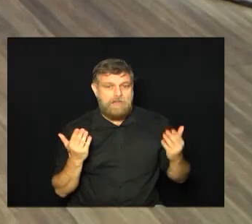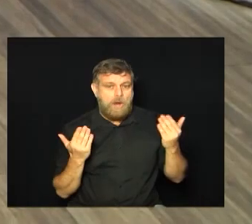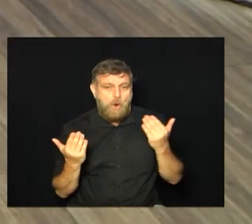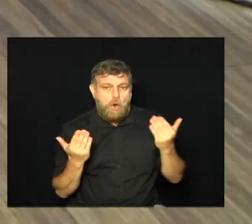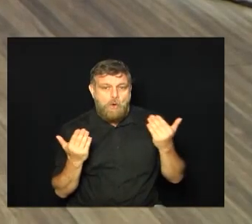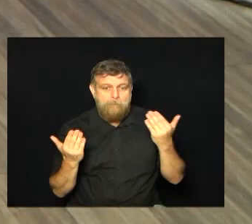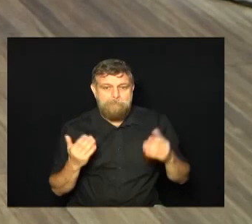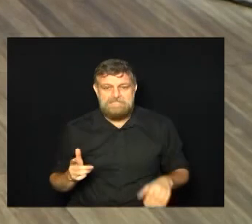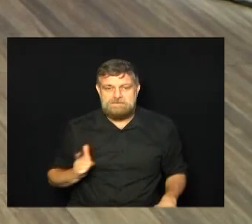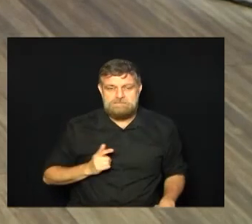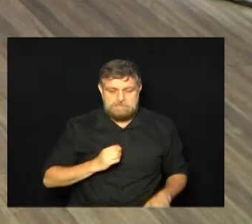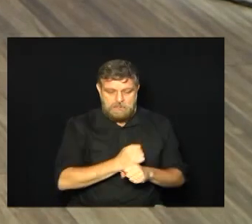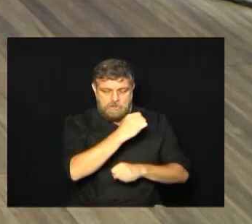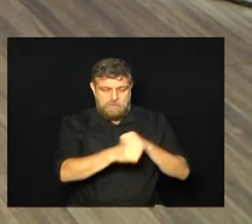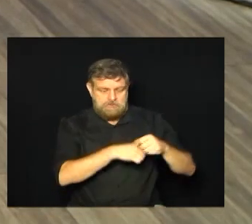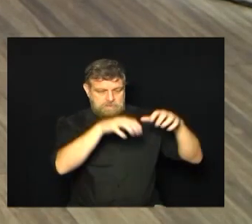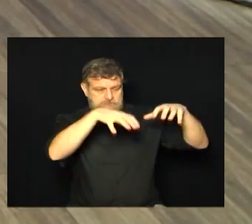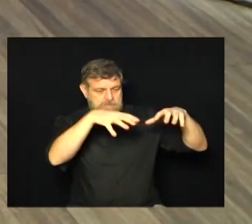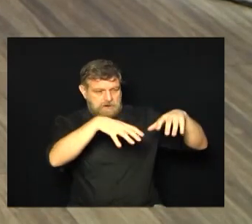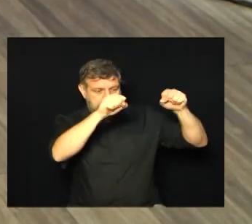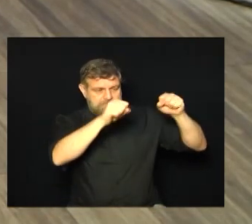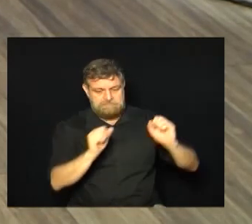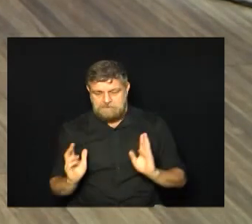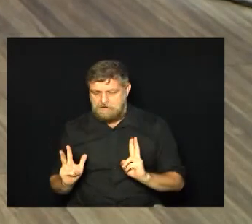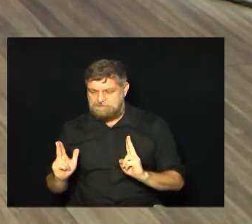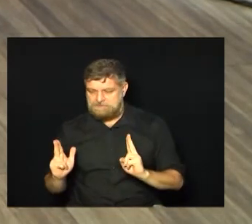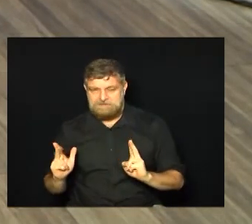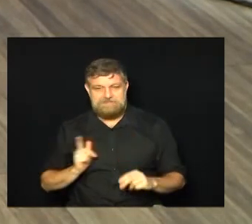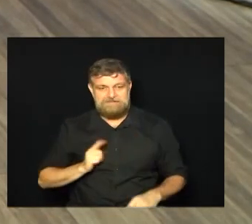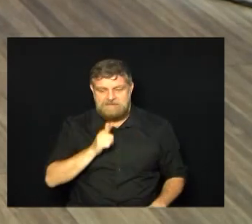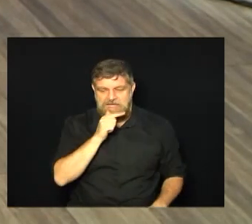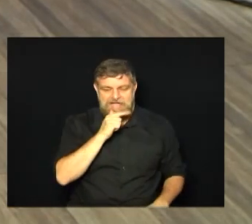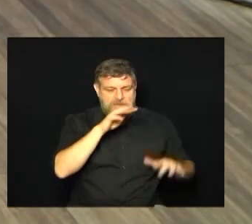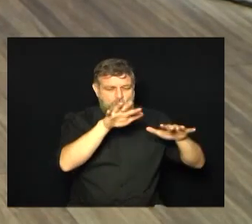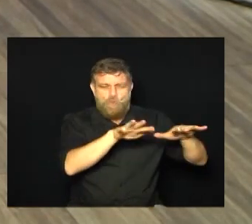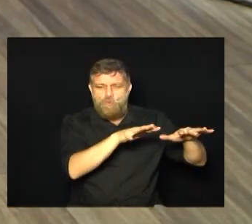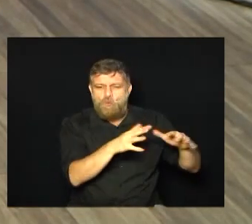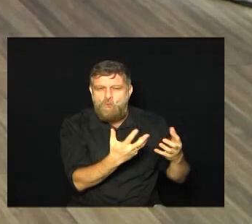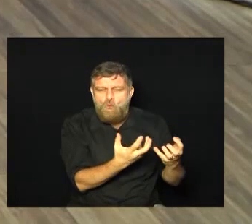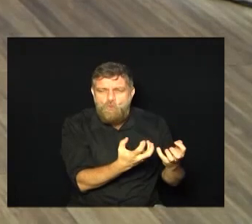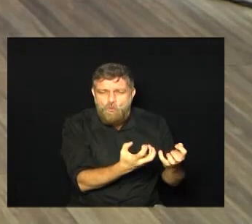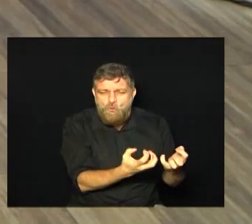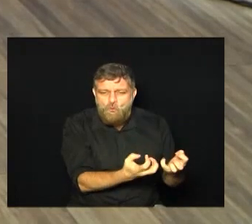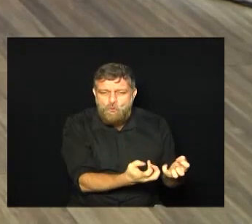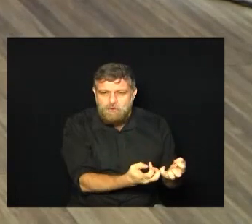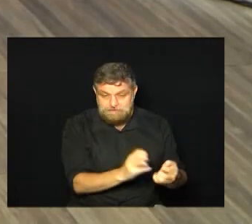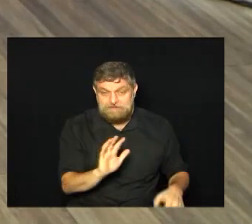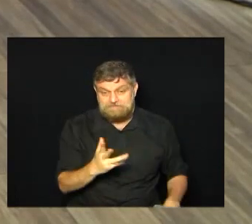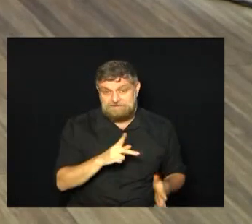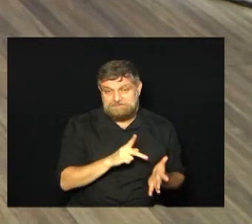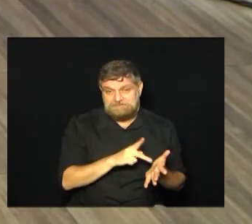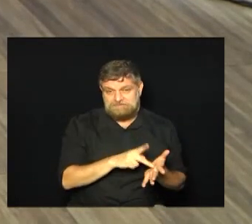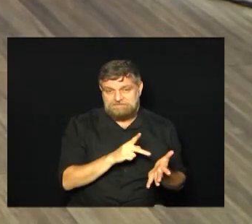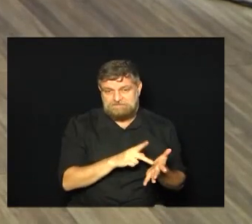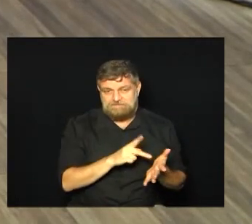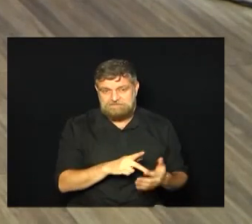você encontrou. Bom, o ano que não choveu foi aquele período de uma crise hídrica muito grande que nós tivemos, né? Na Serra da